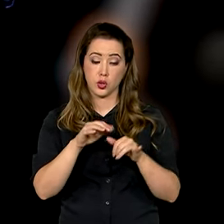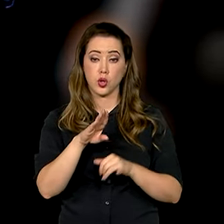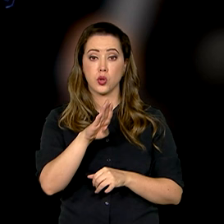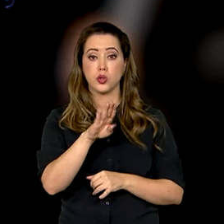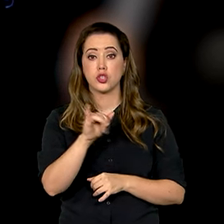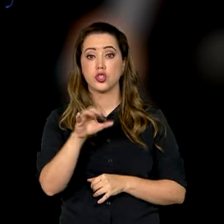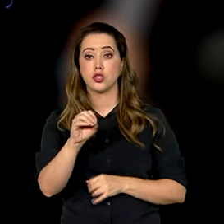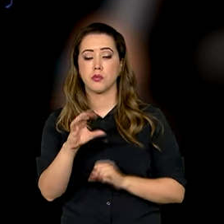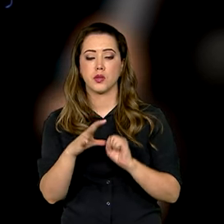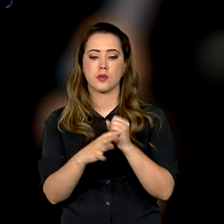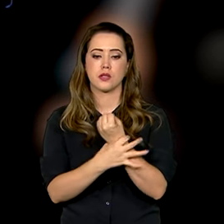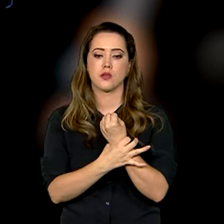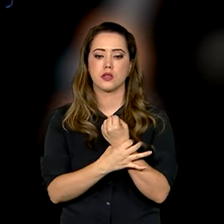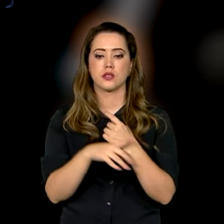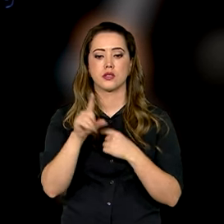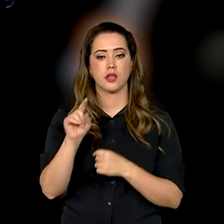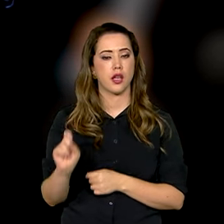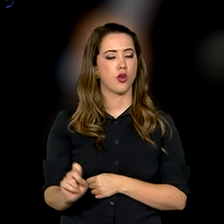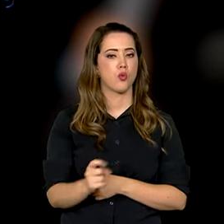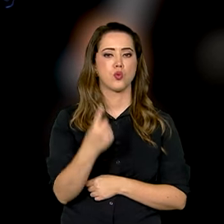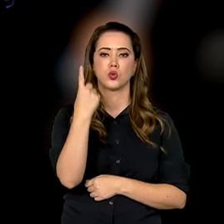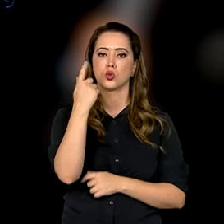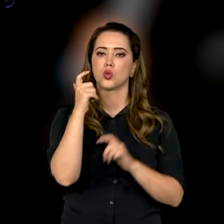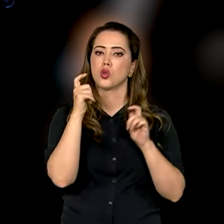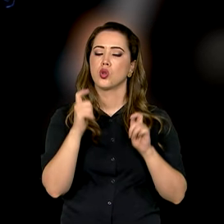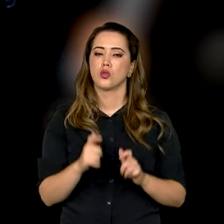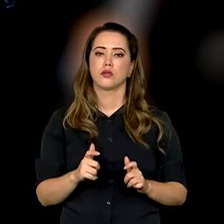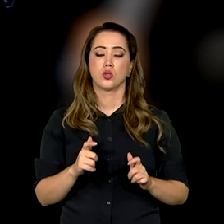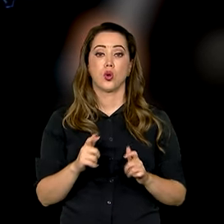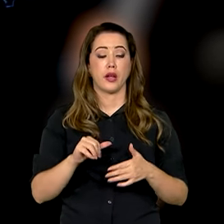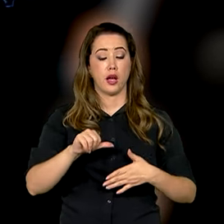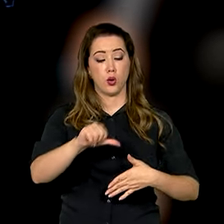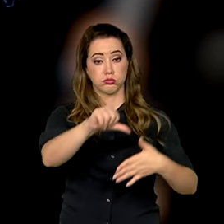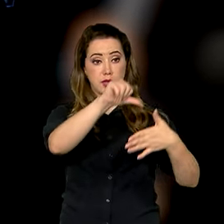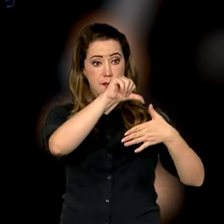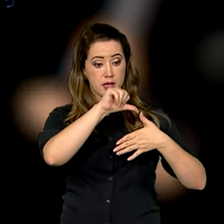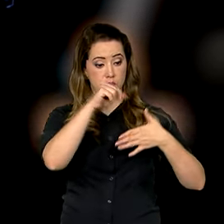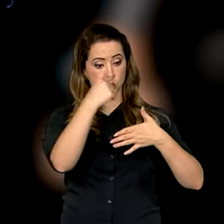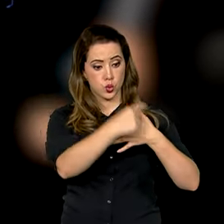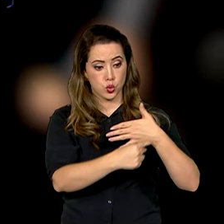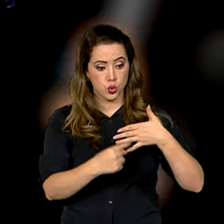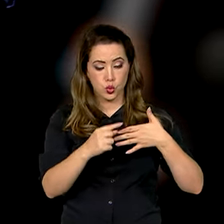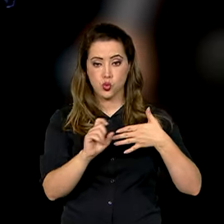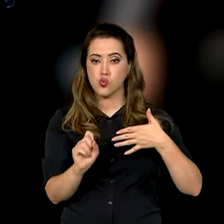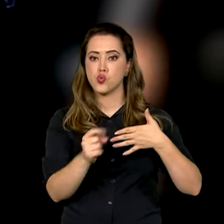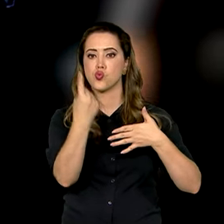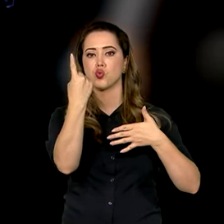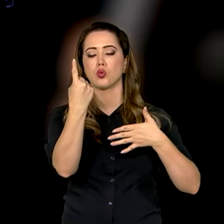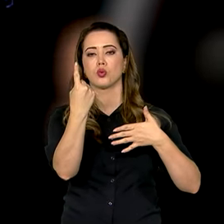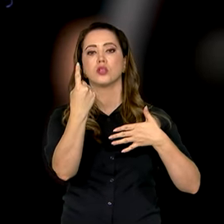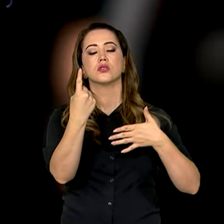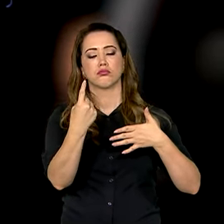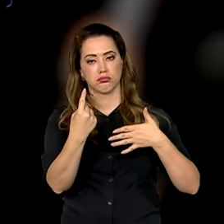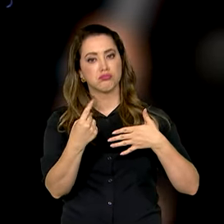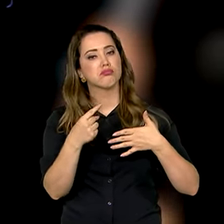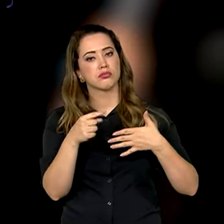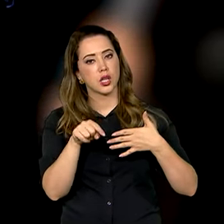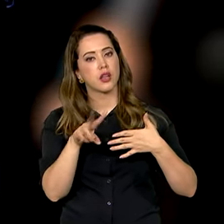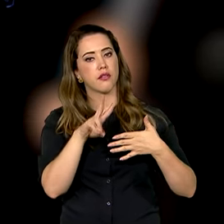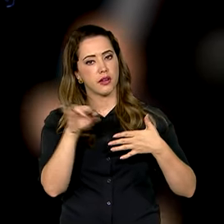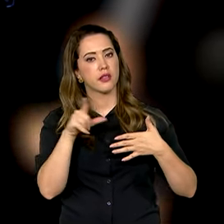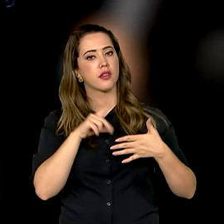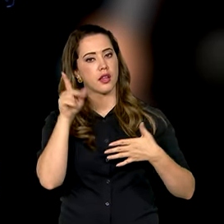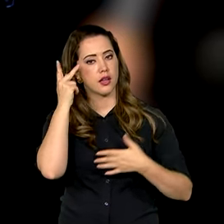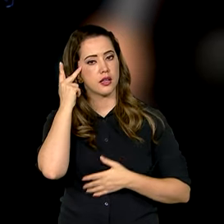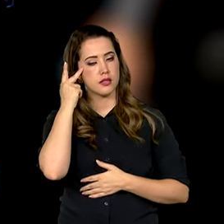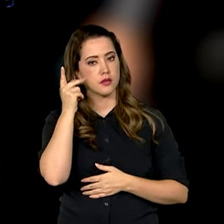biossegurança, que é o único equipamento do hemisfério sul que nós vamos fazer lá em Campinas, junto com o síncrotro